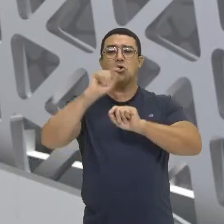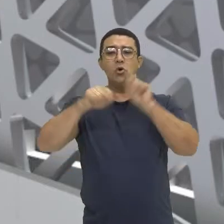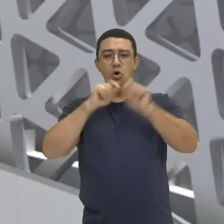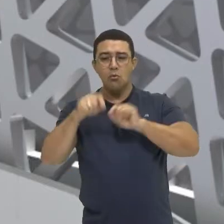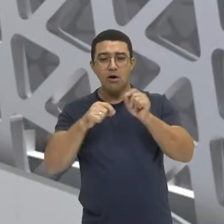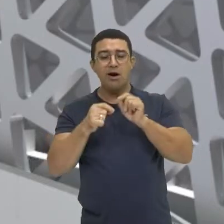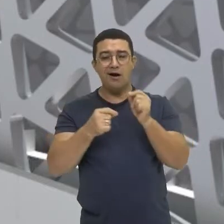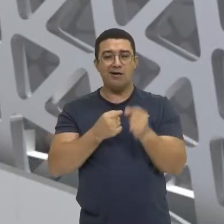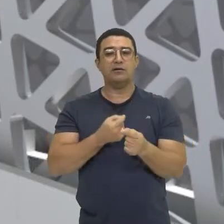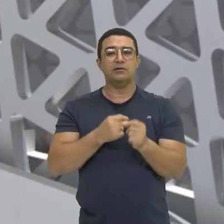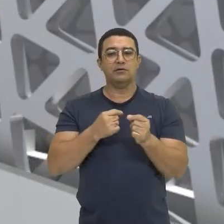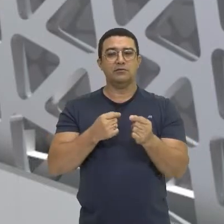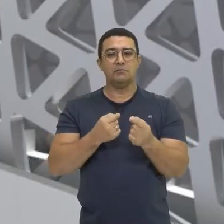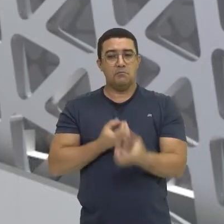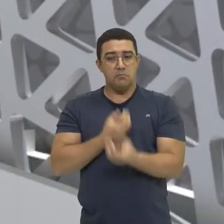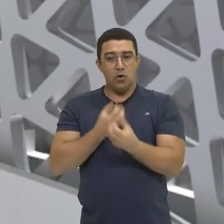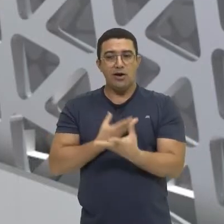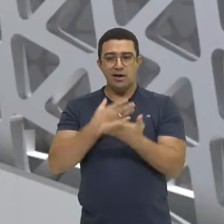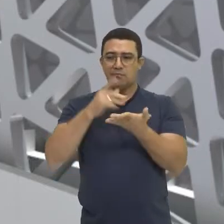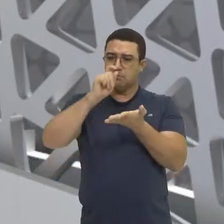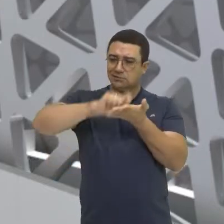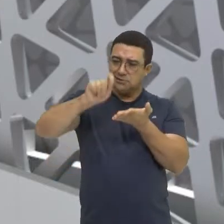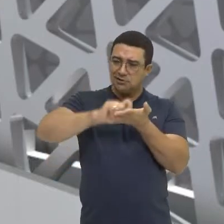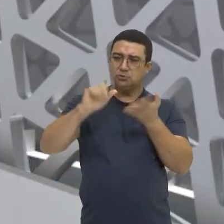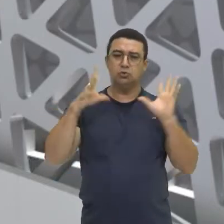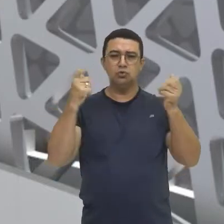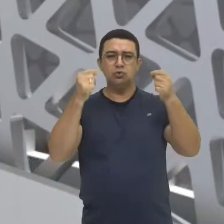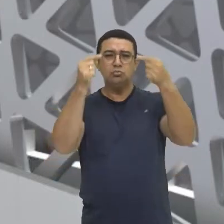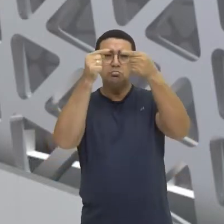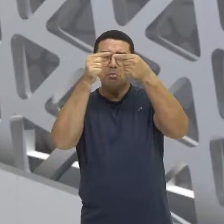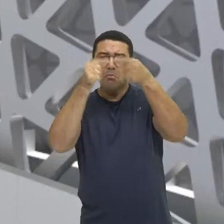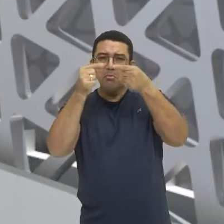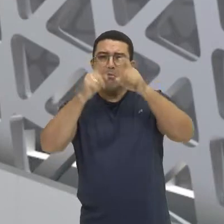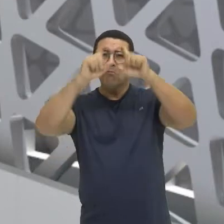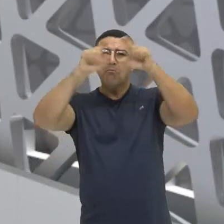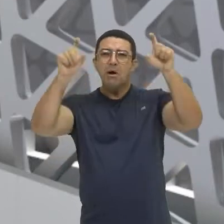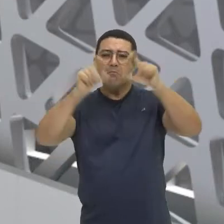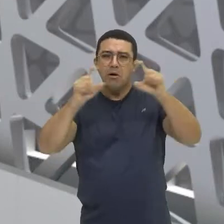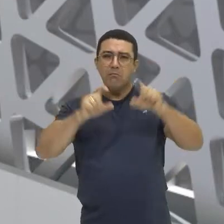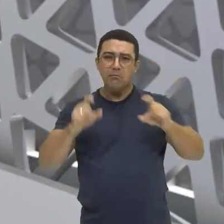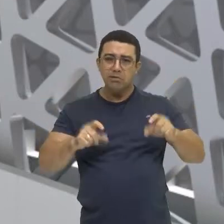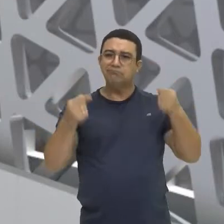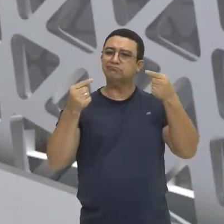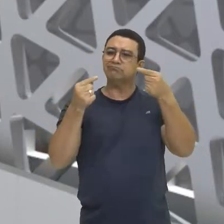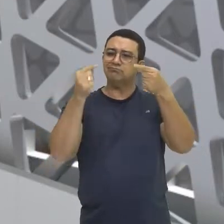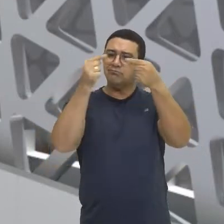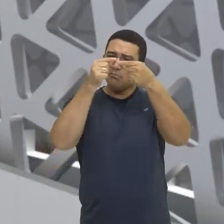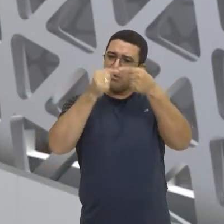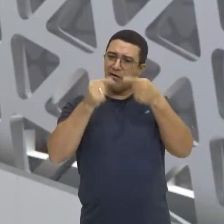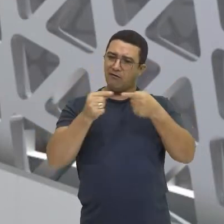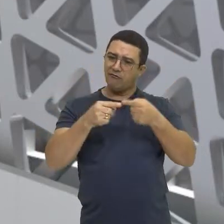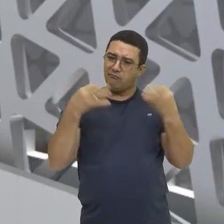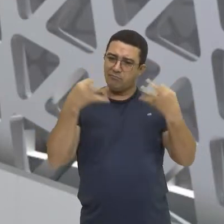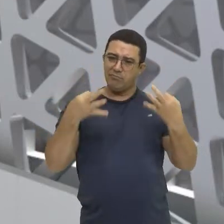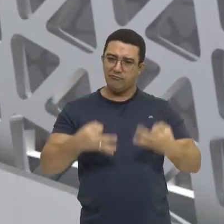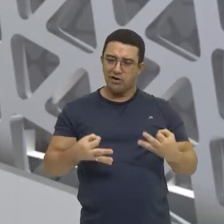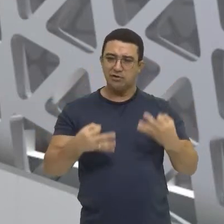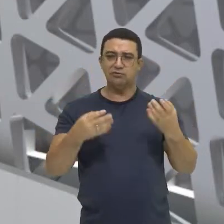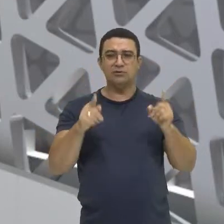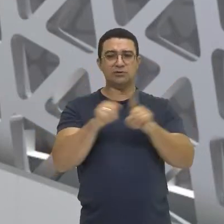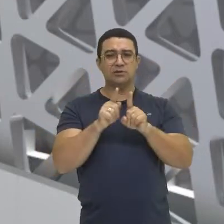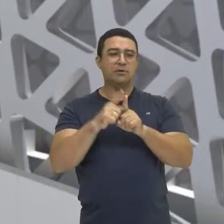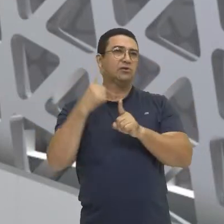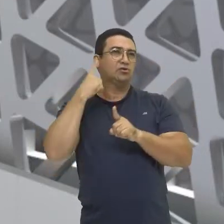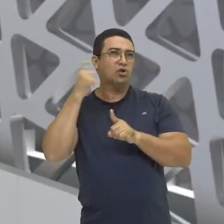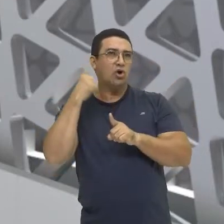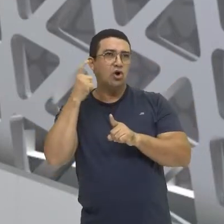foi escrito, né, com todas as rimas, com toda a perfeição da estrutura, dos versos,